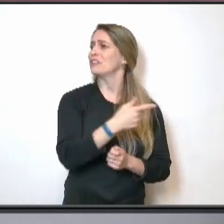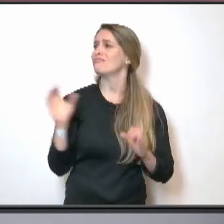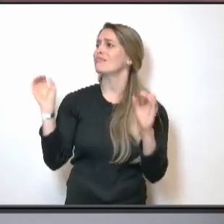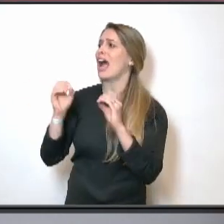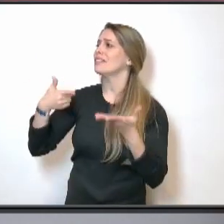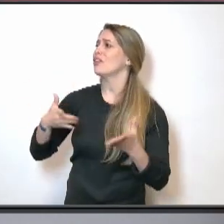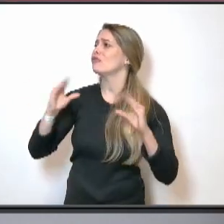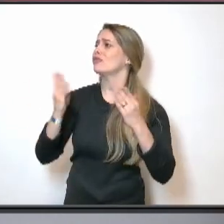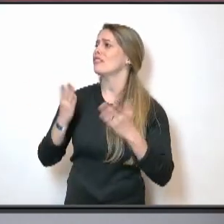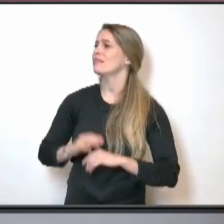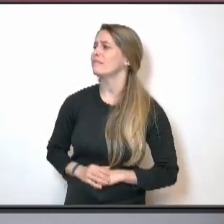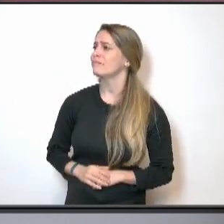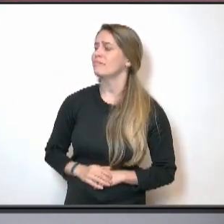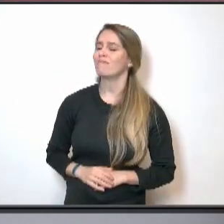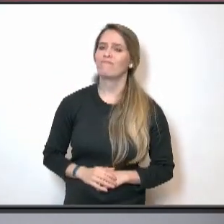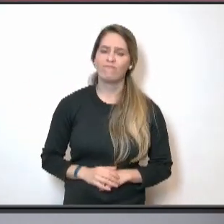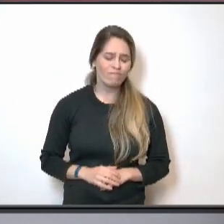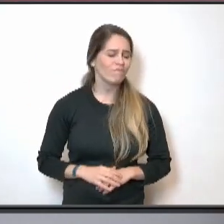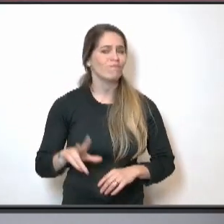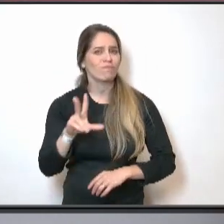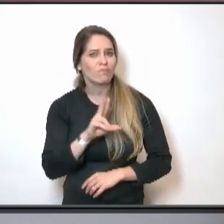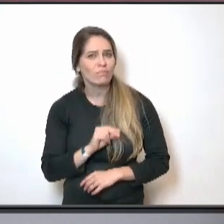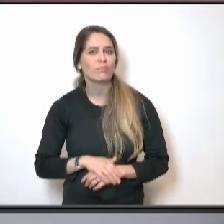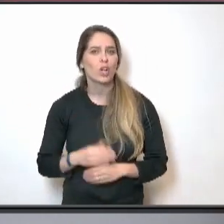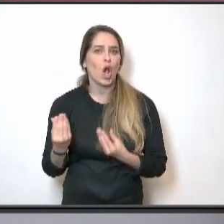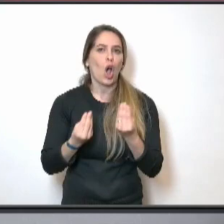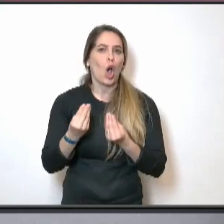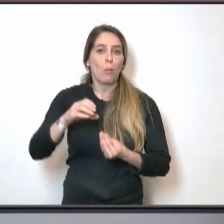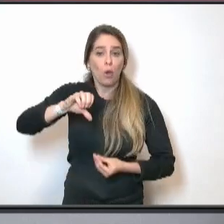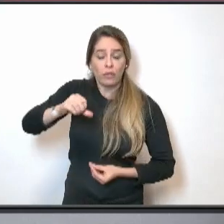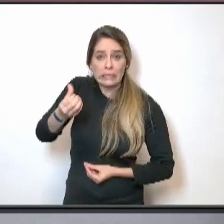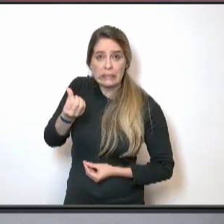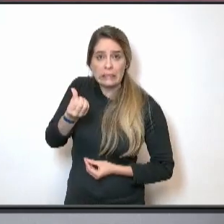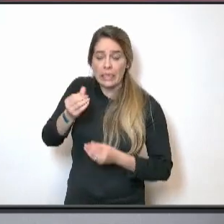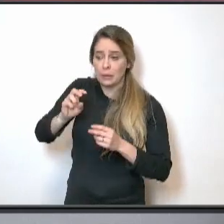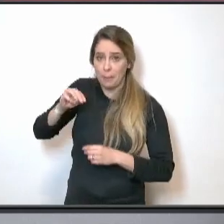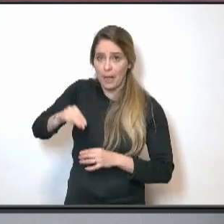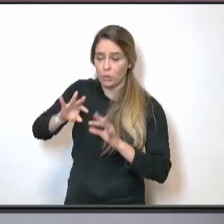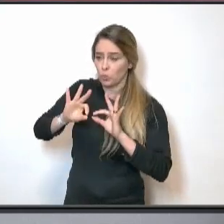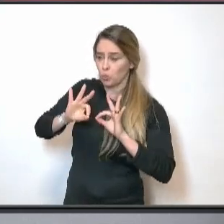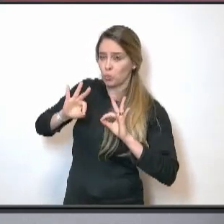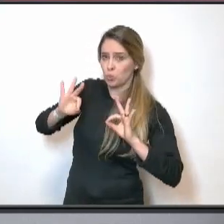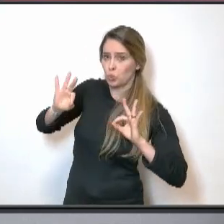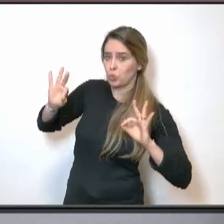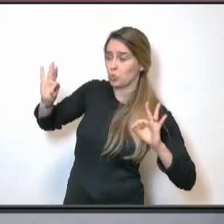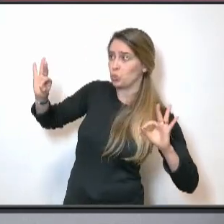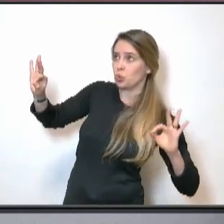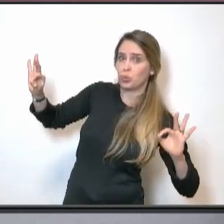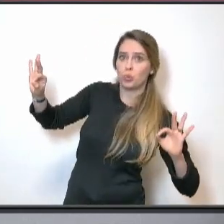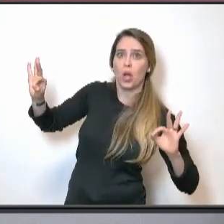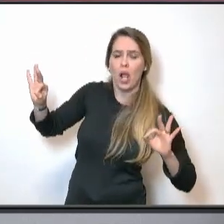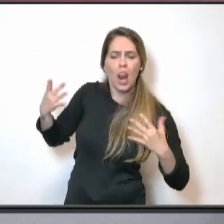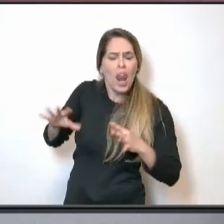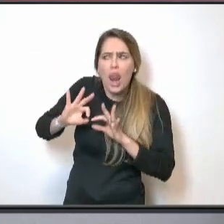noite." 200 côvados são mais ou menos 96 metros. À beira do lago de Tiberíades. Então não